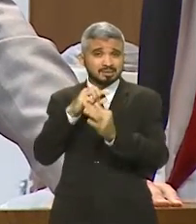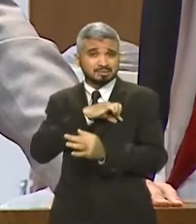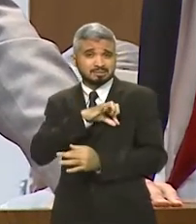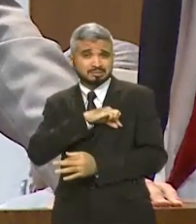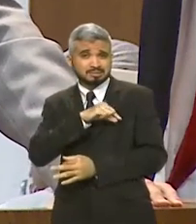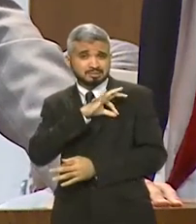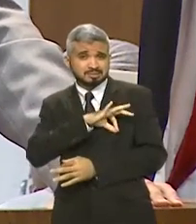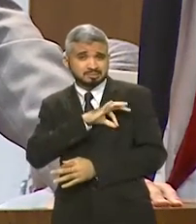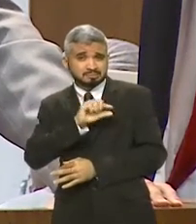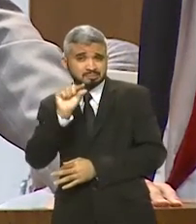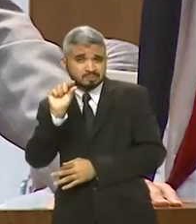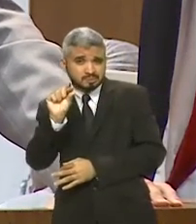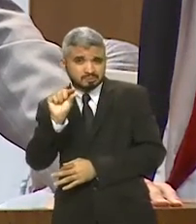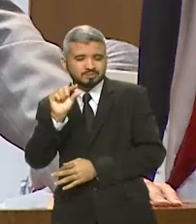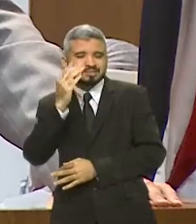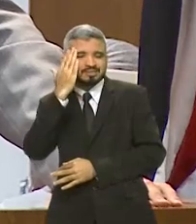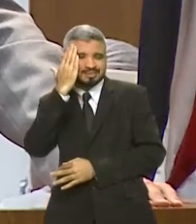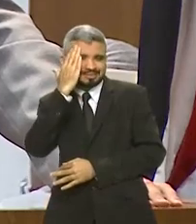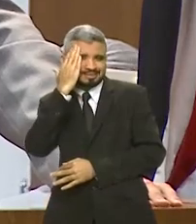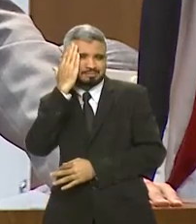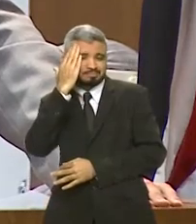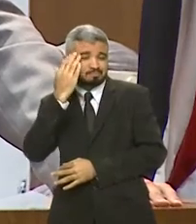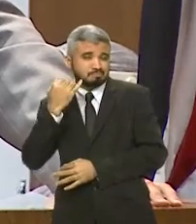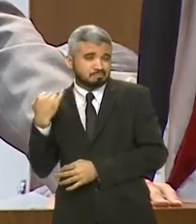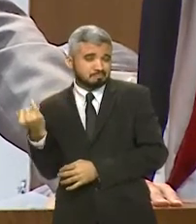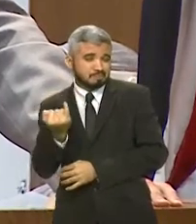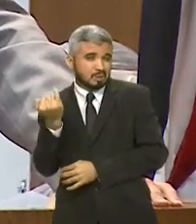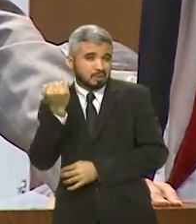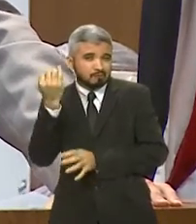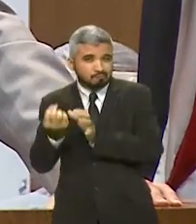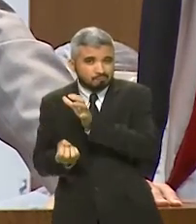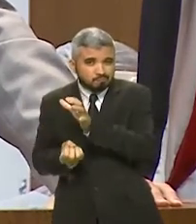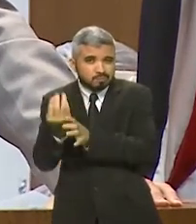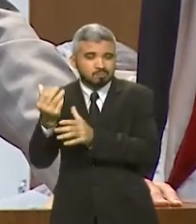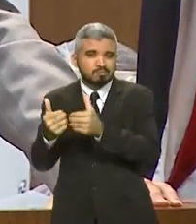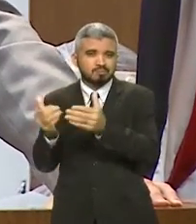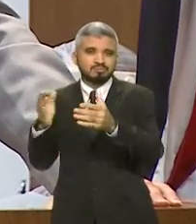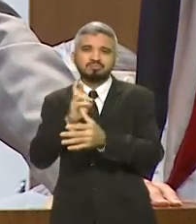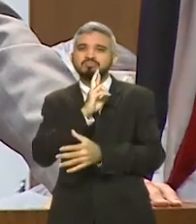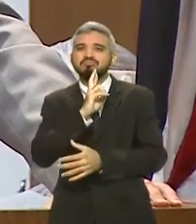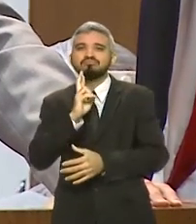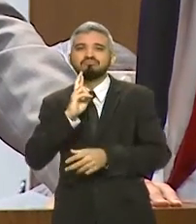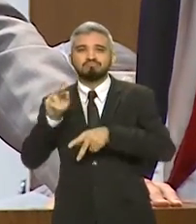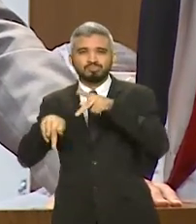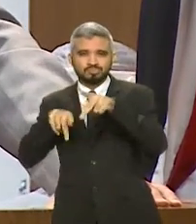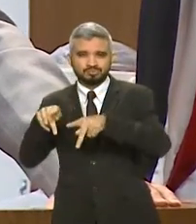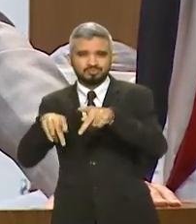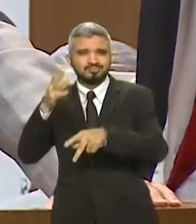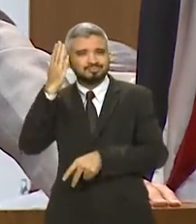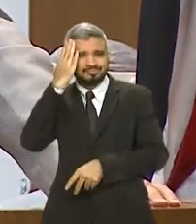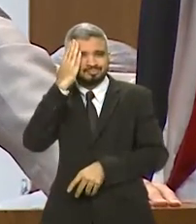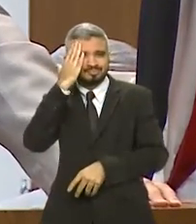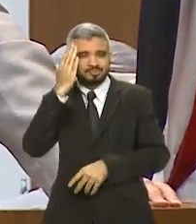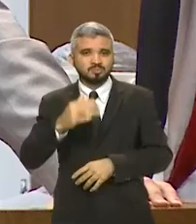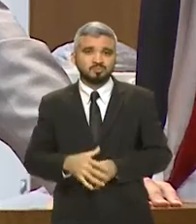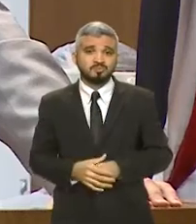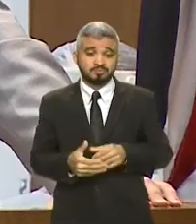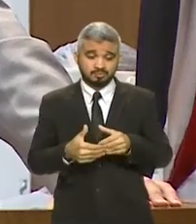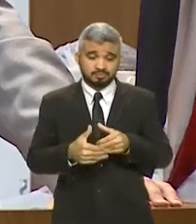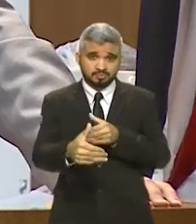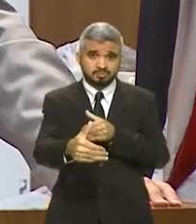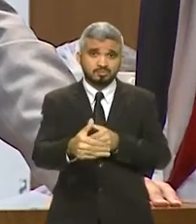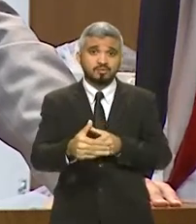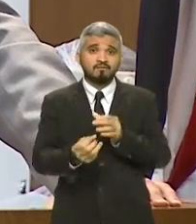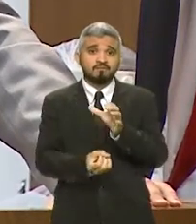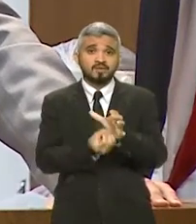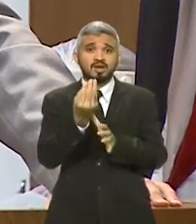relevância desse programa alimentar do governo do Estado. Nós teremos em poucas semanas a inauguração de mais 2